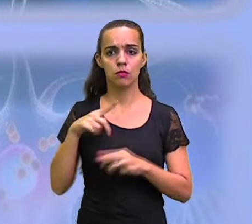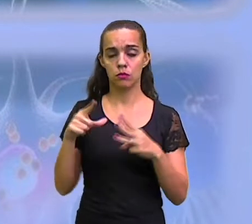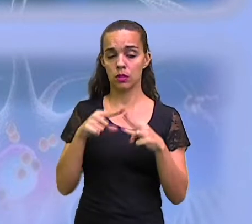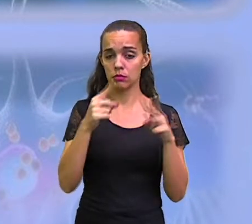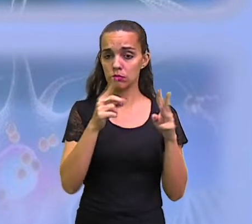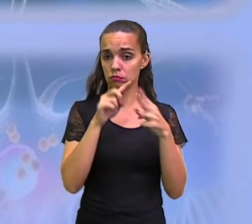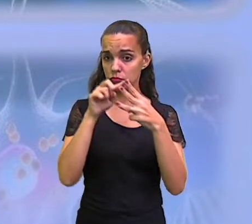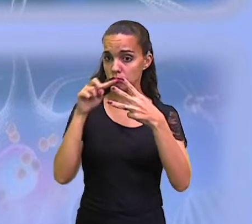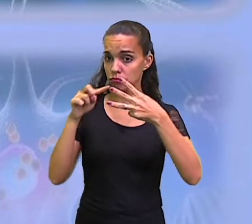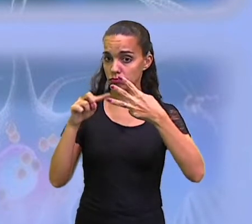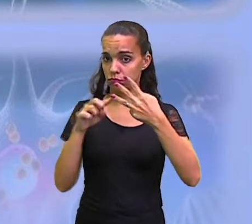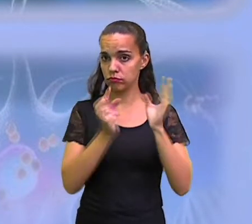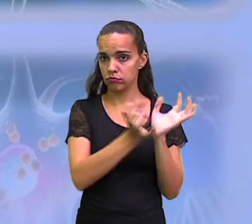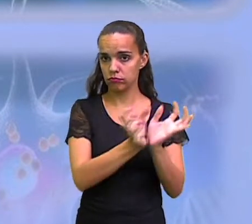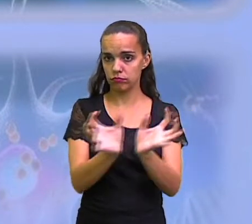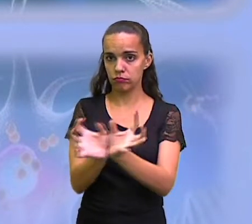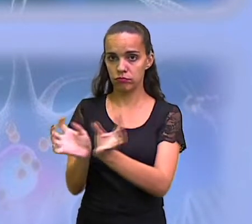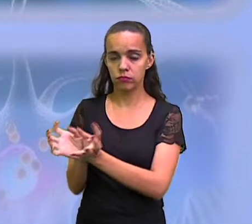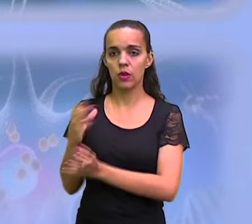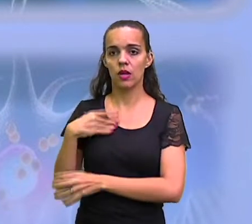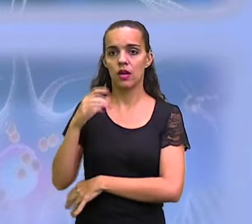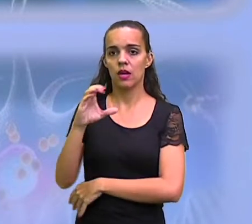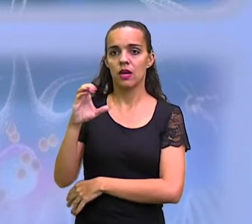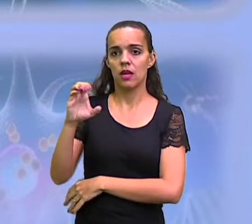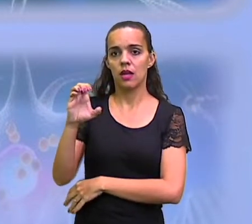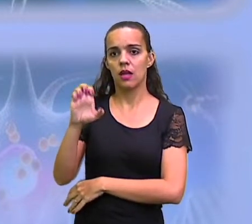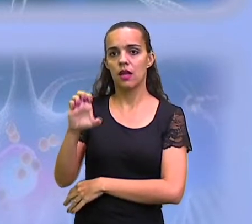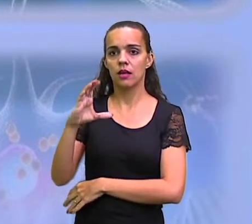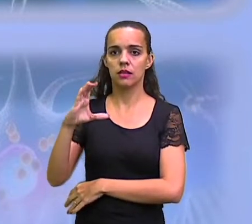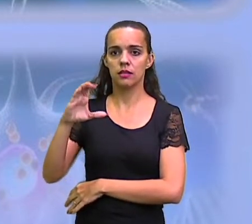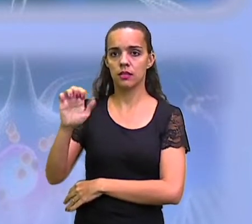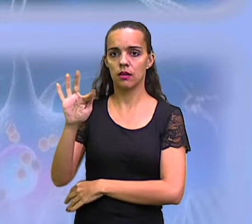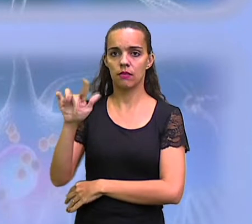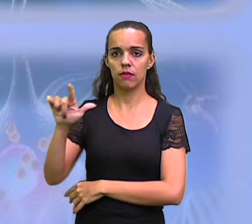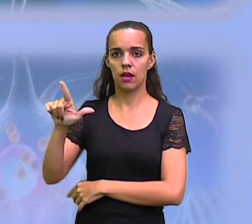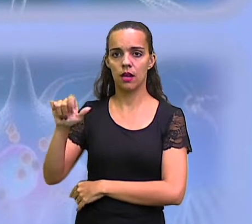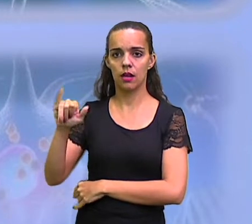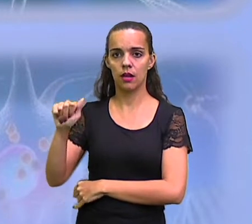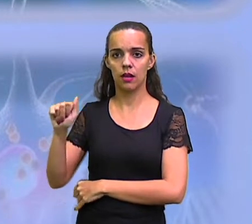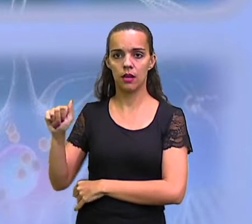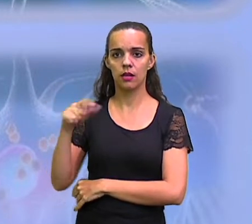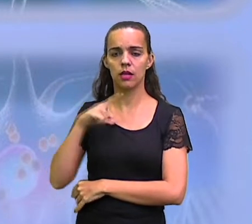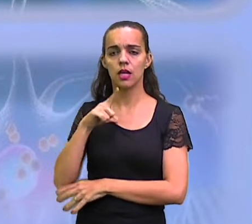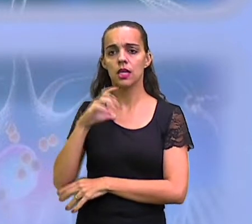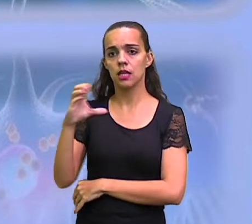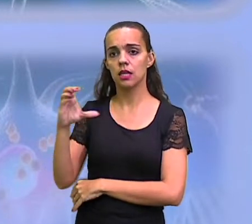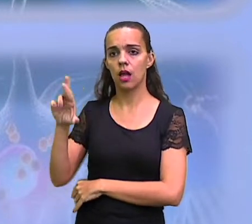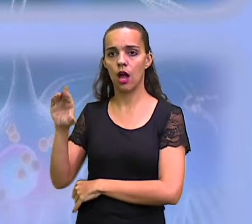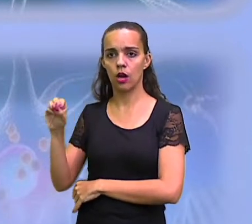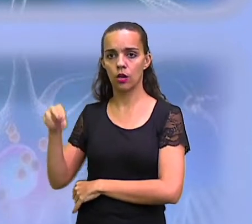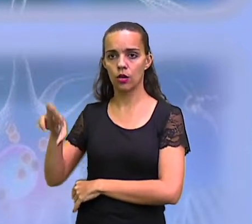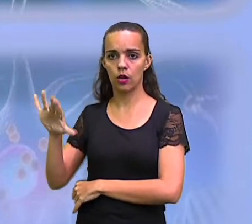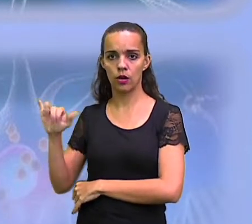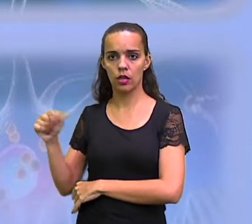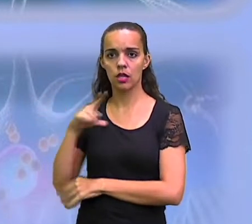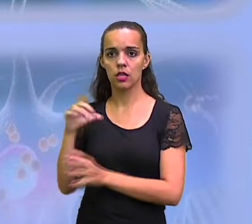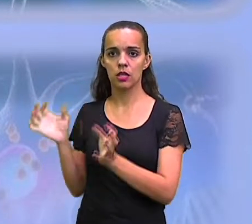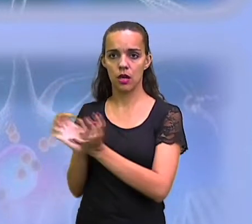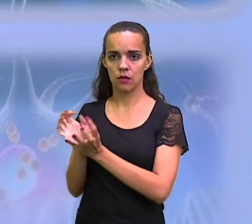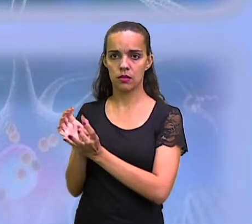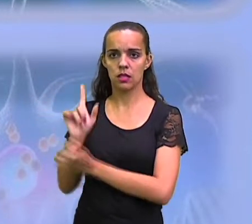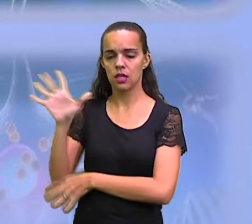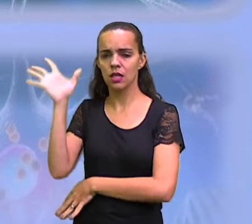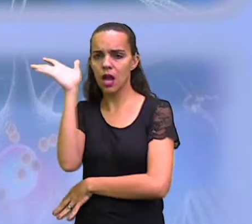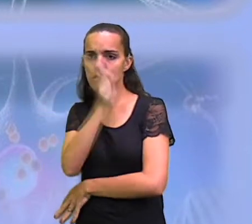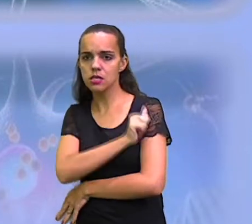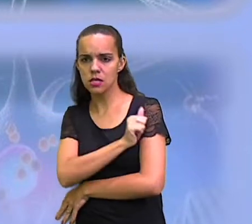3 tipos. Nós temos a cefaleia tensional, a cefaleia crônica e a cefaleia em